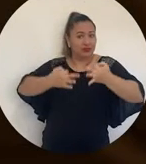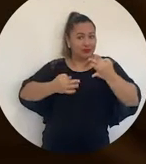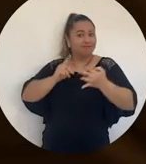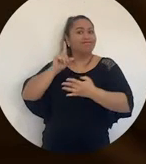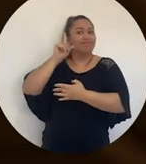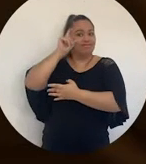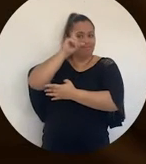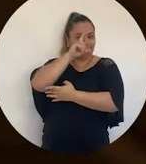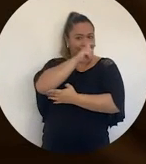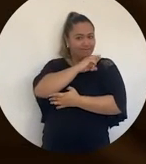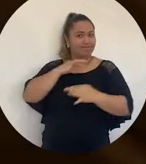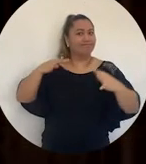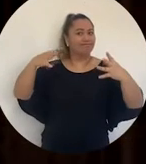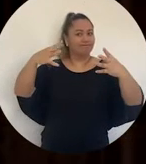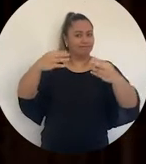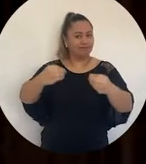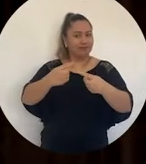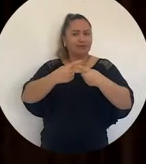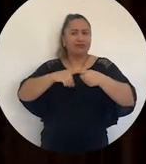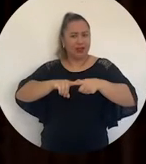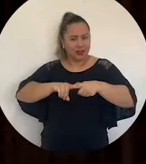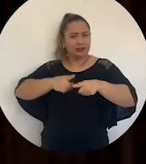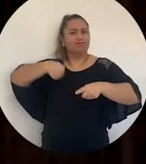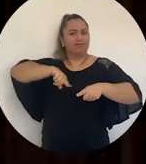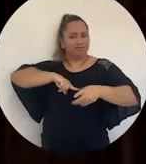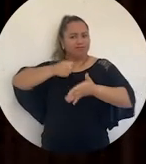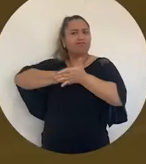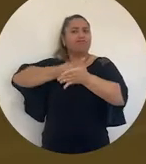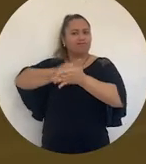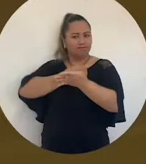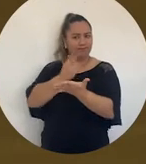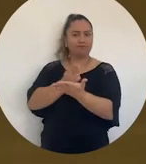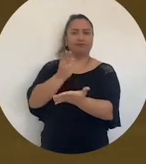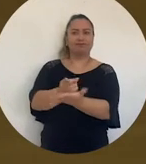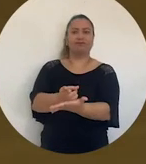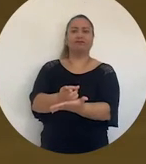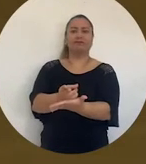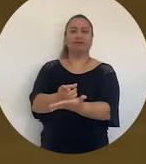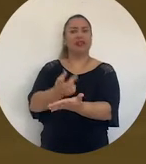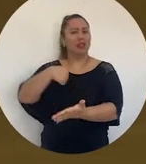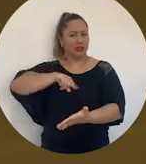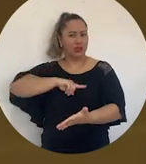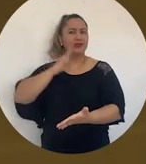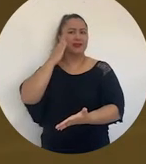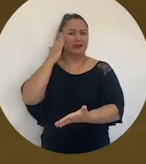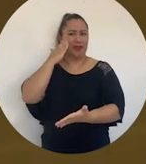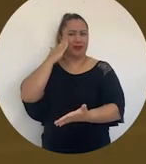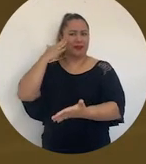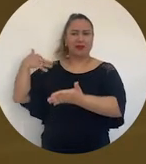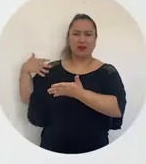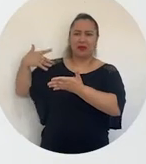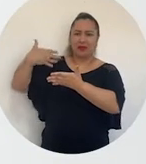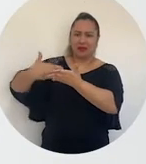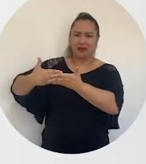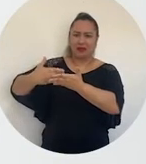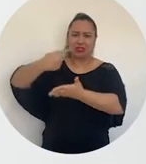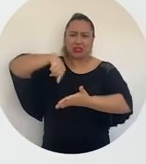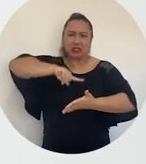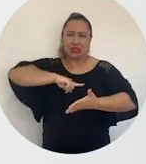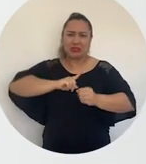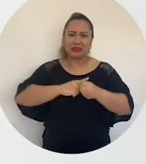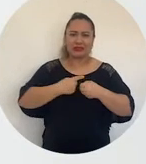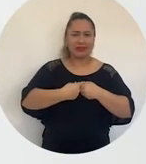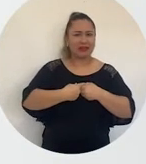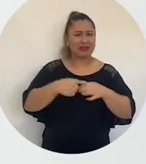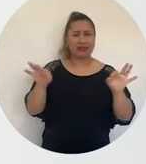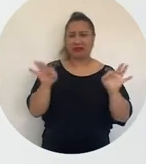justiça para todos é uma tarefa difícil, mas a busca é constante. A gente sabe, nos últimos